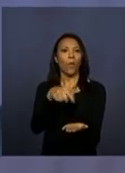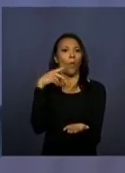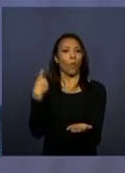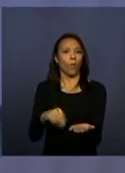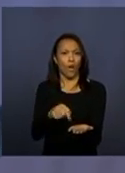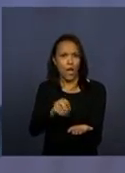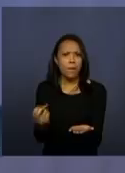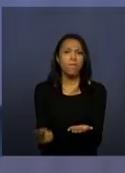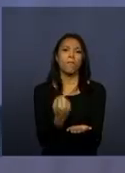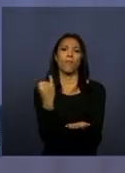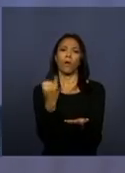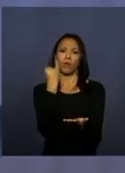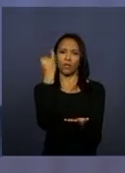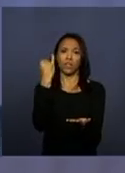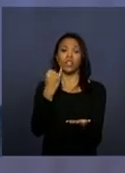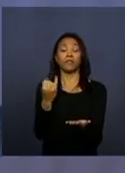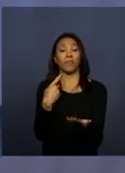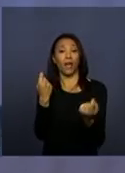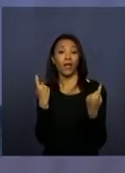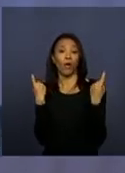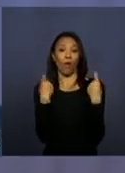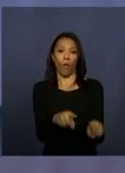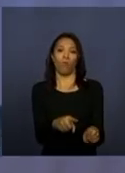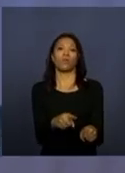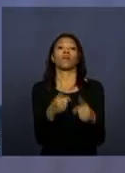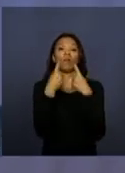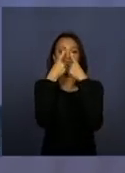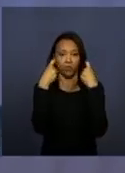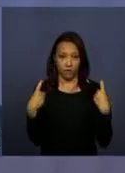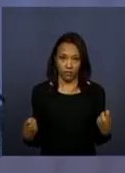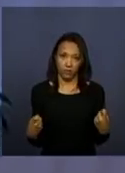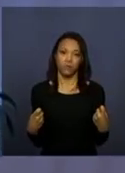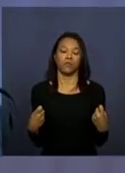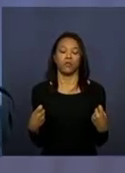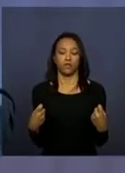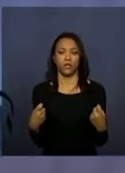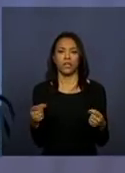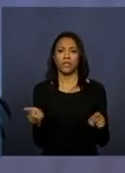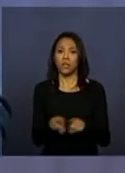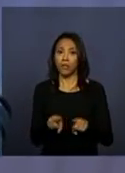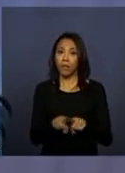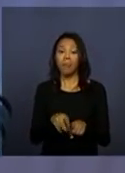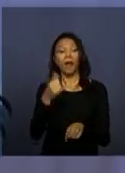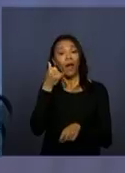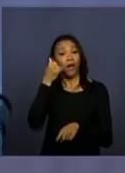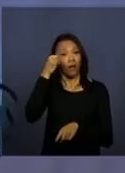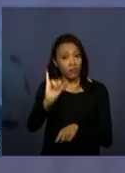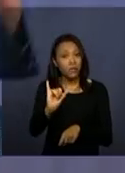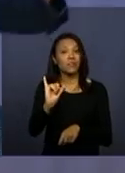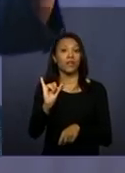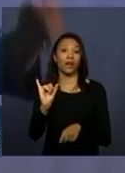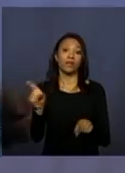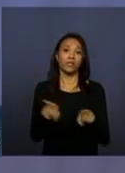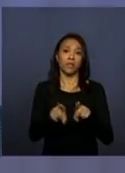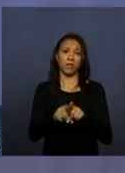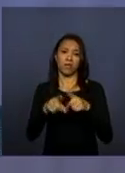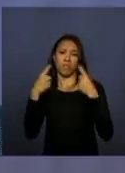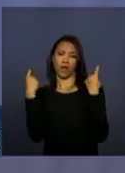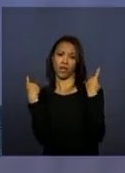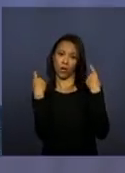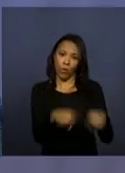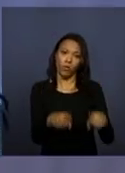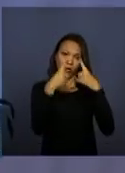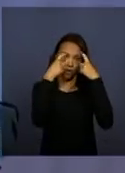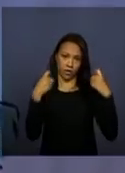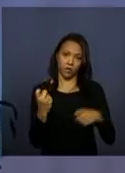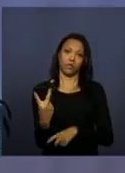contra a violência, tanto no sentido de prevenir, quanto no sentido de combater a